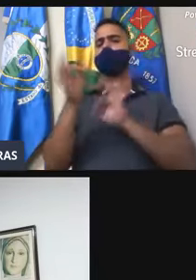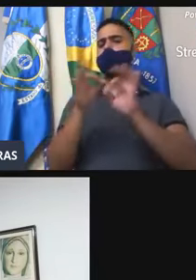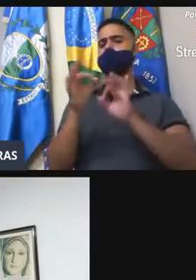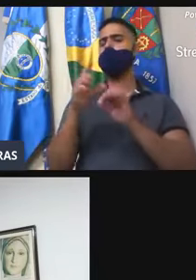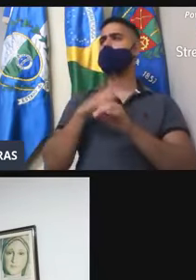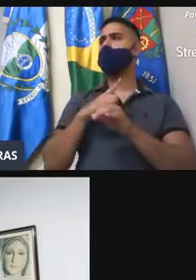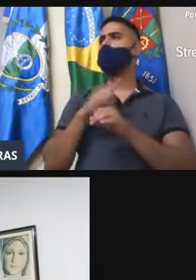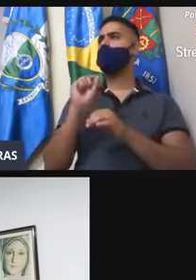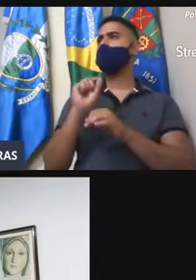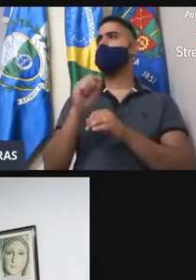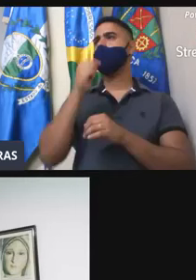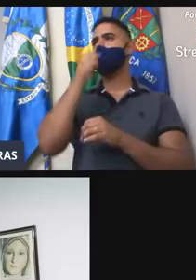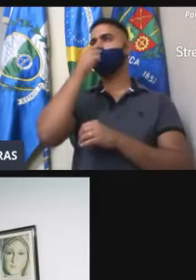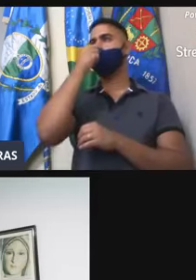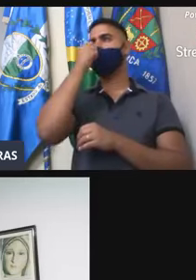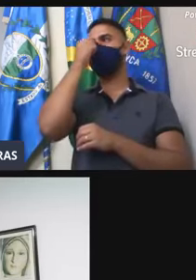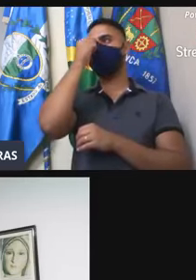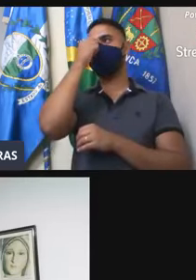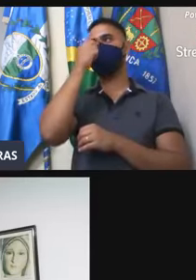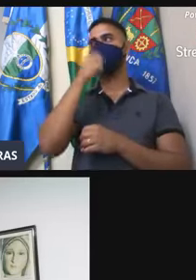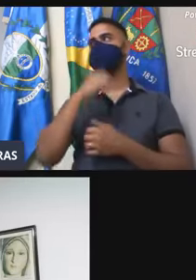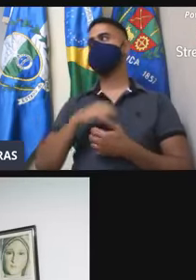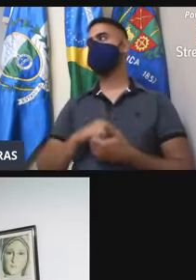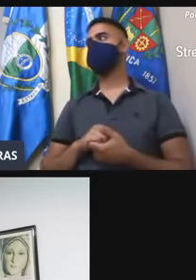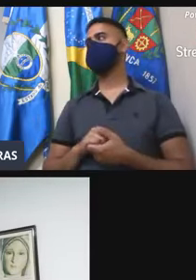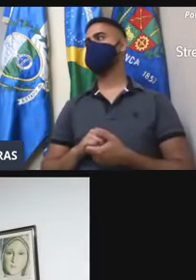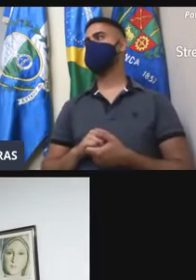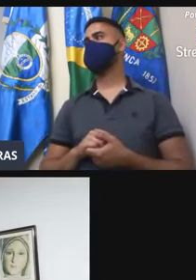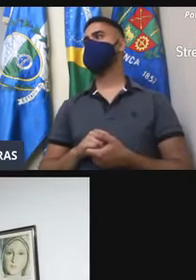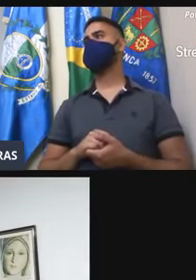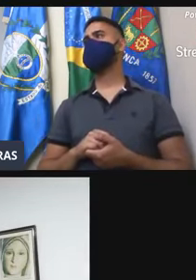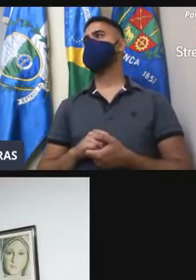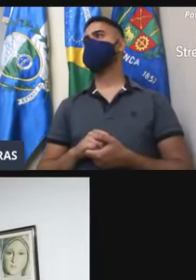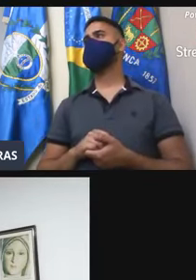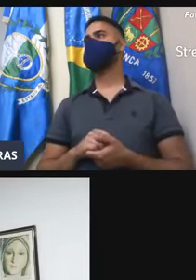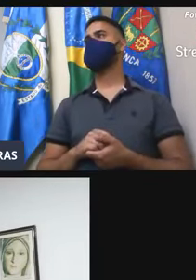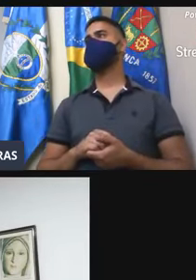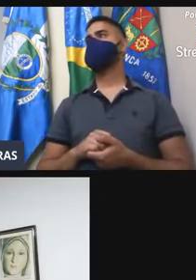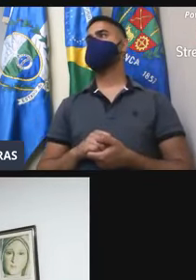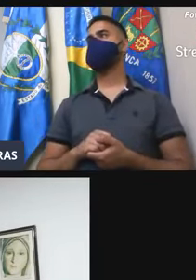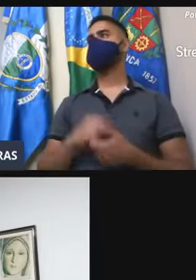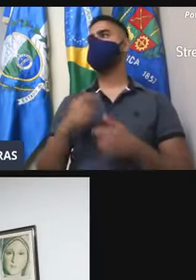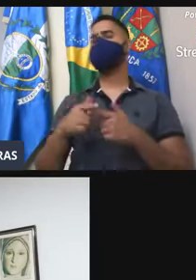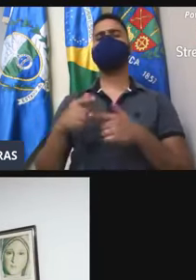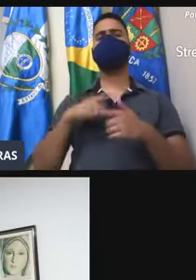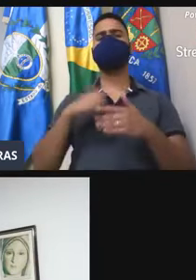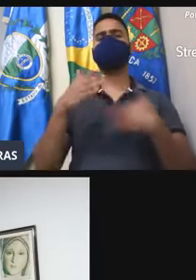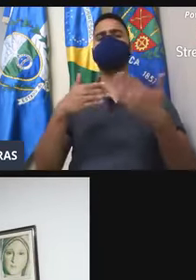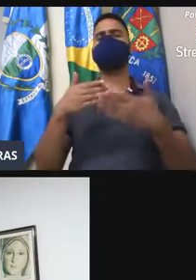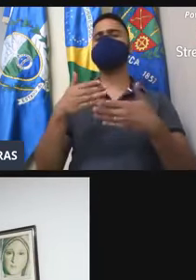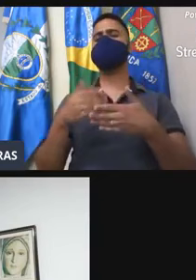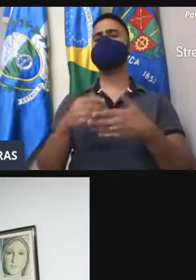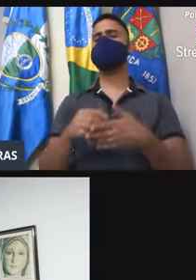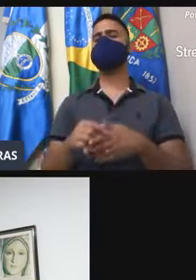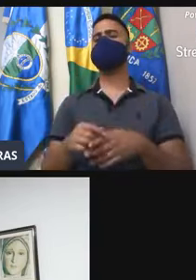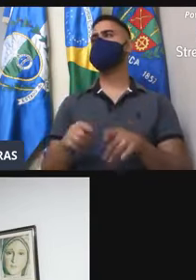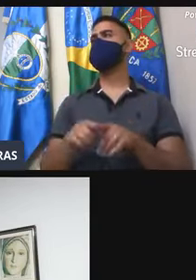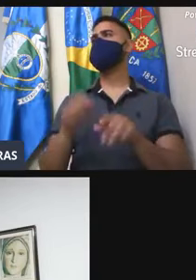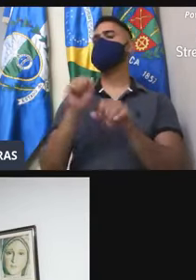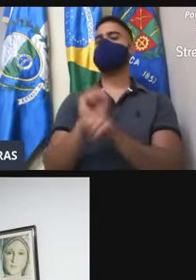fixar nessa importância. A titularidade, senão ele vai, anda, quando pega a titularidade, ele